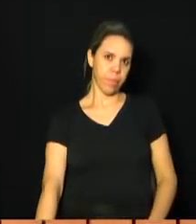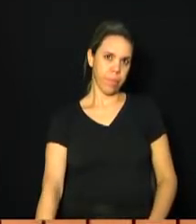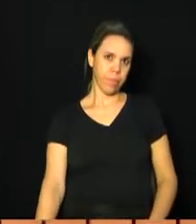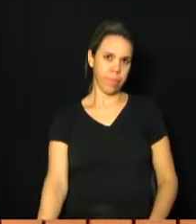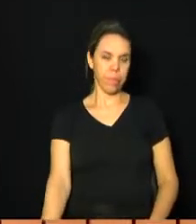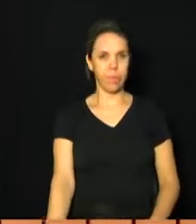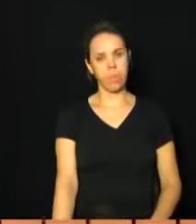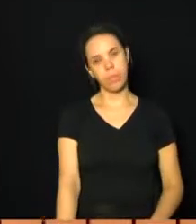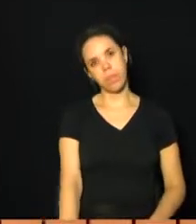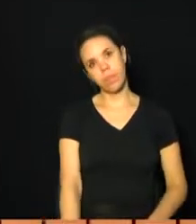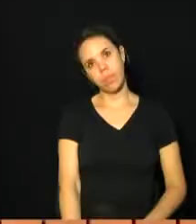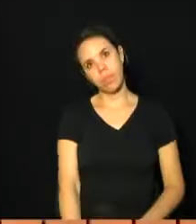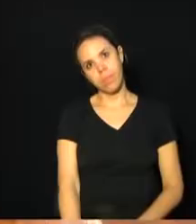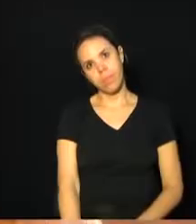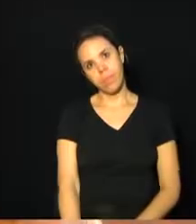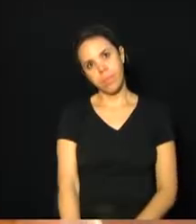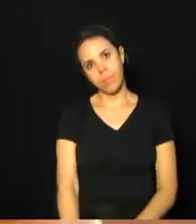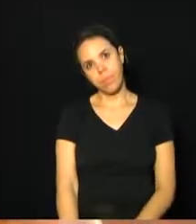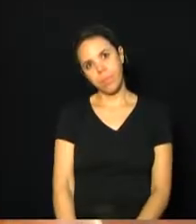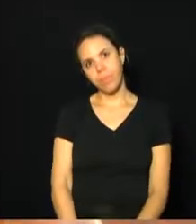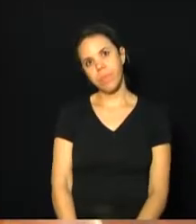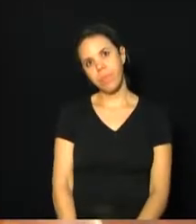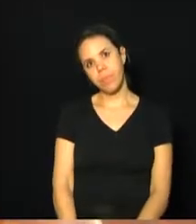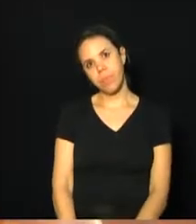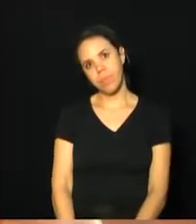Eu não entendi, desculpa.